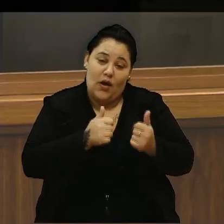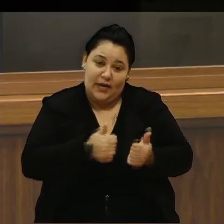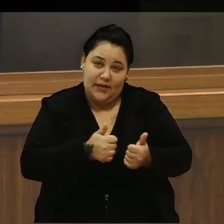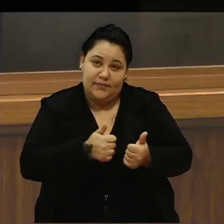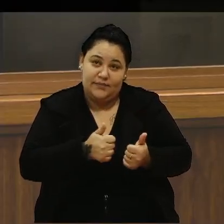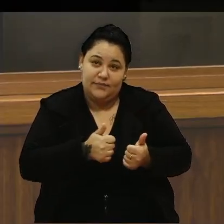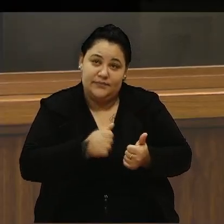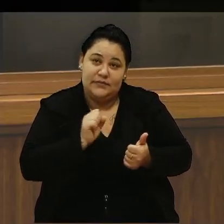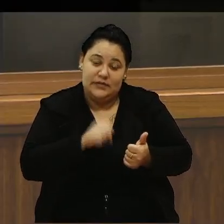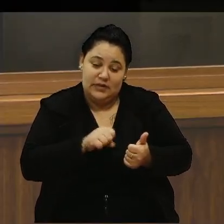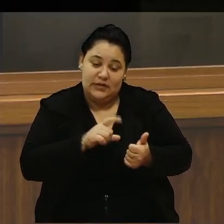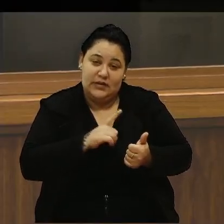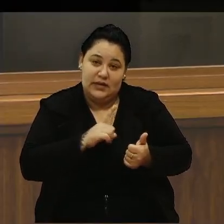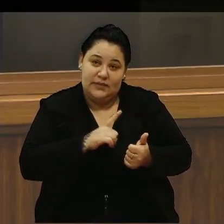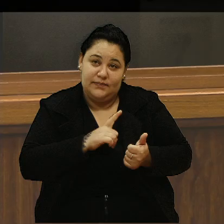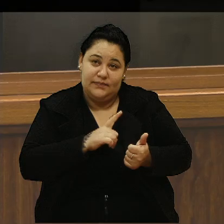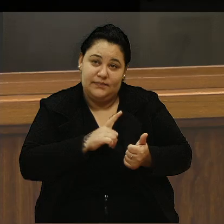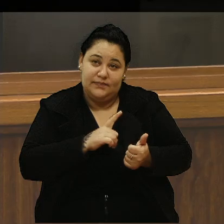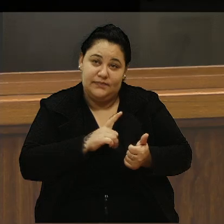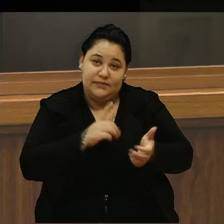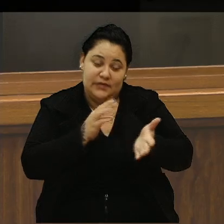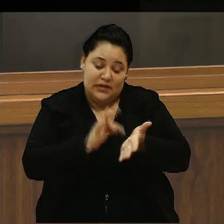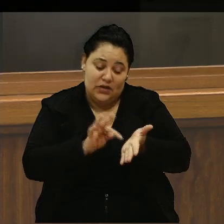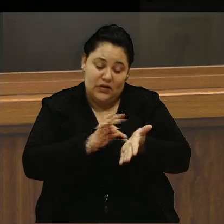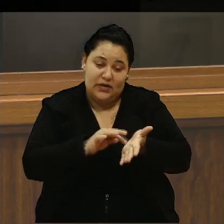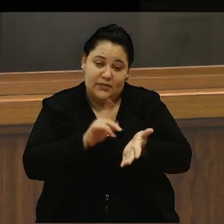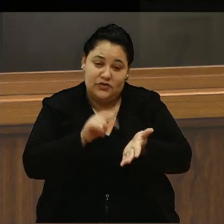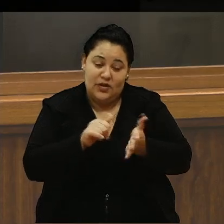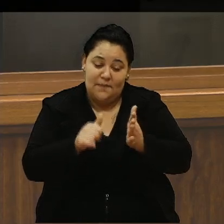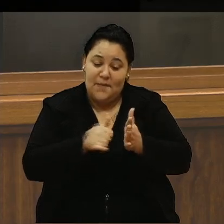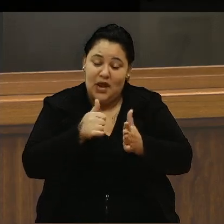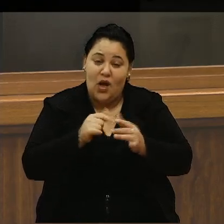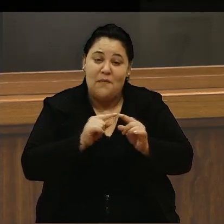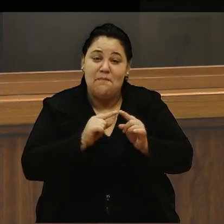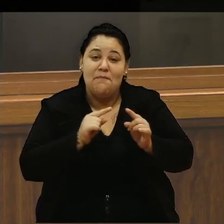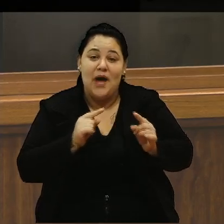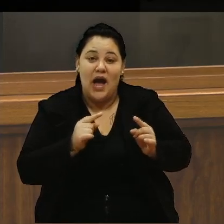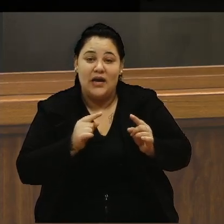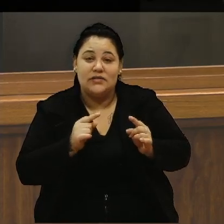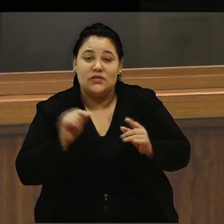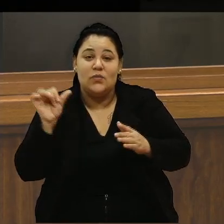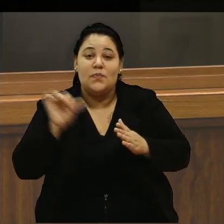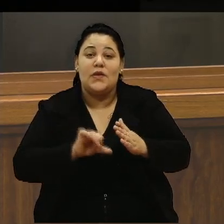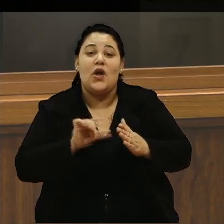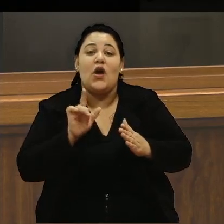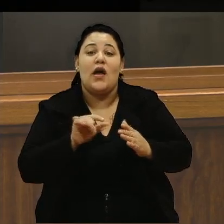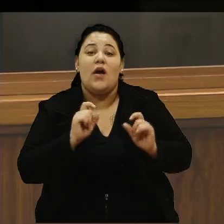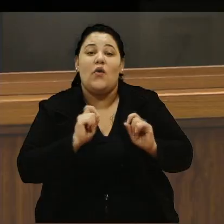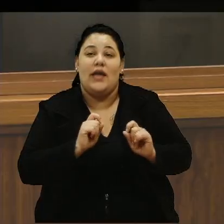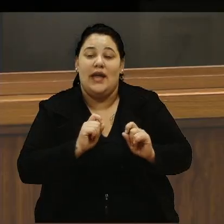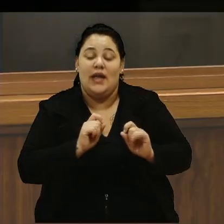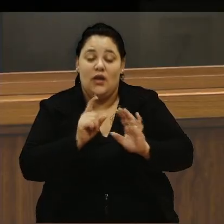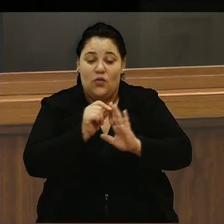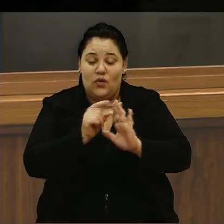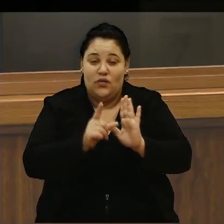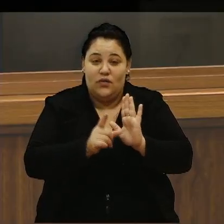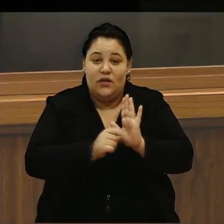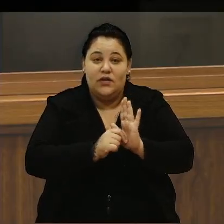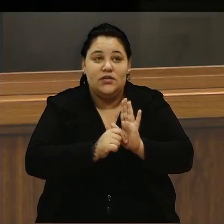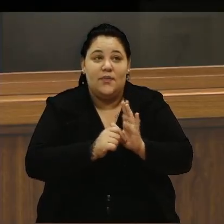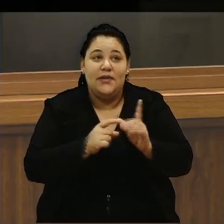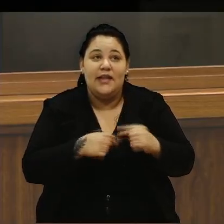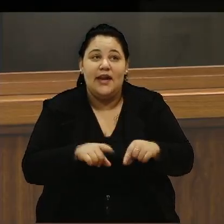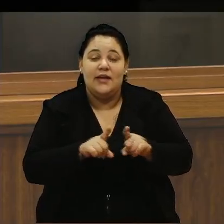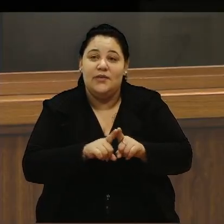isso, que teoricamente seria melhor. Mas o pior é o artigo 1º, no